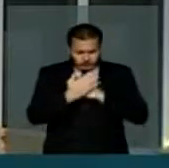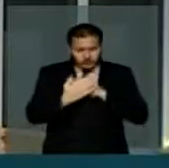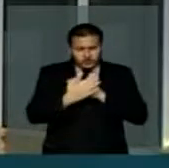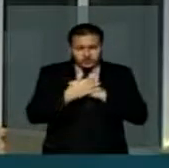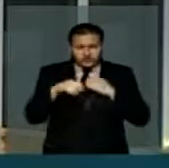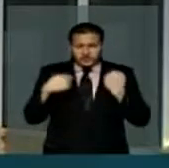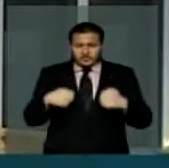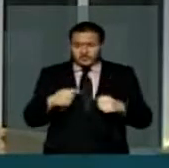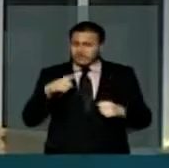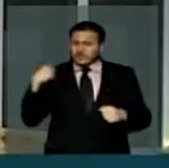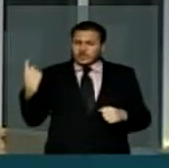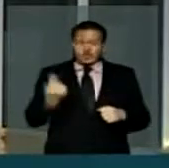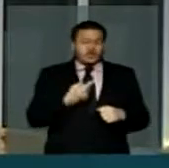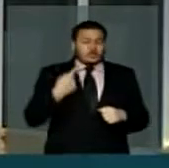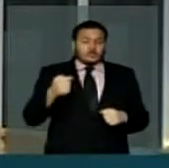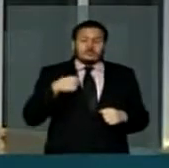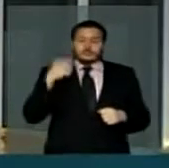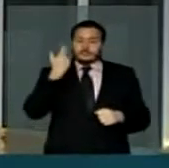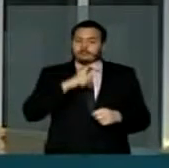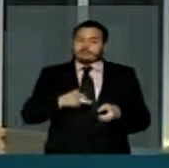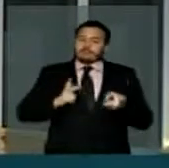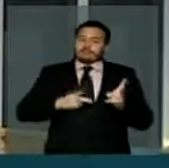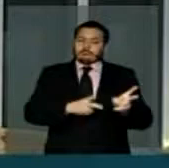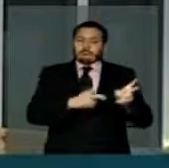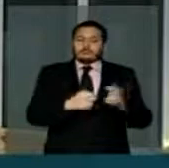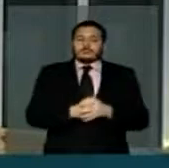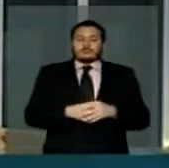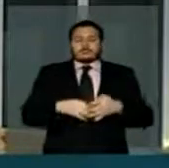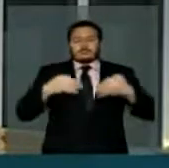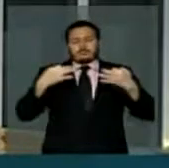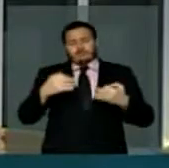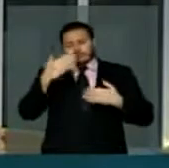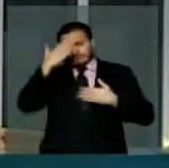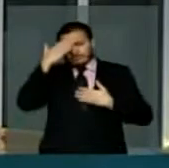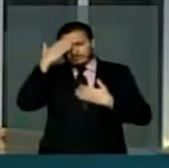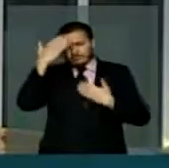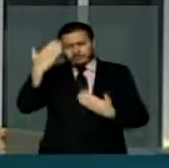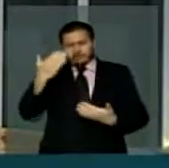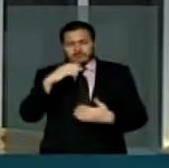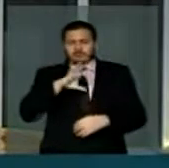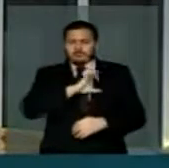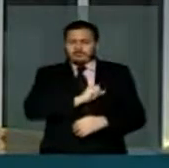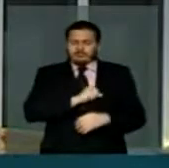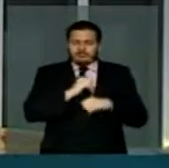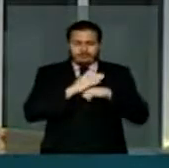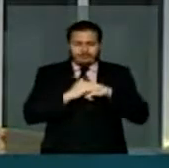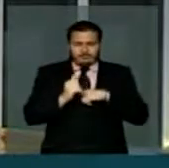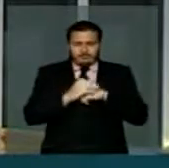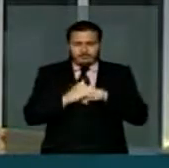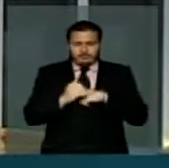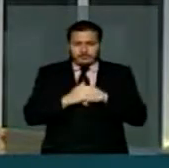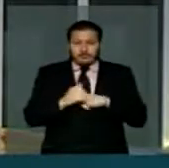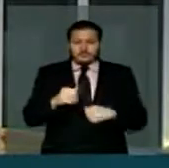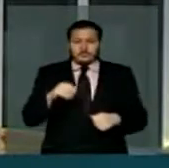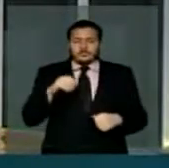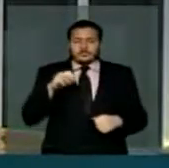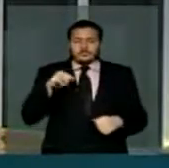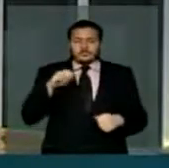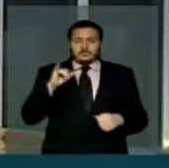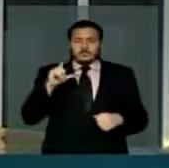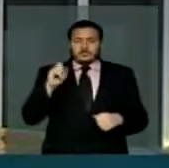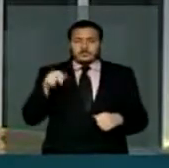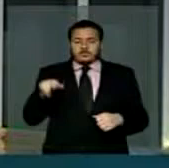de todos para que possamos seguir em frente. Com toda a minha gratidão, amor e carinho, Miruna Genuíno,